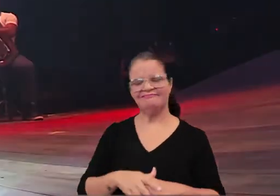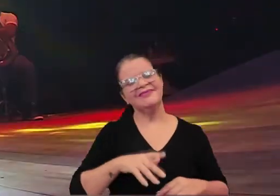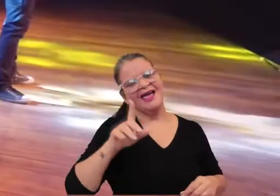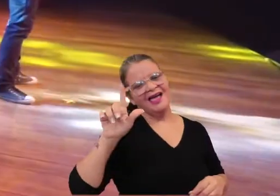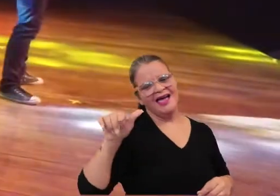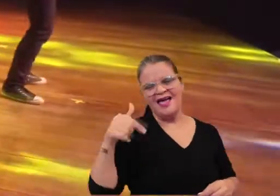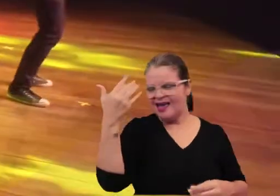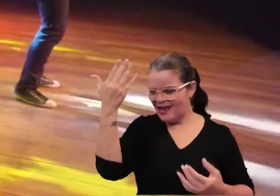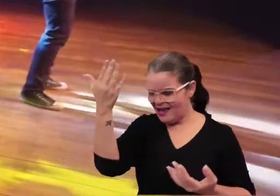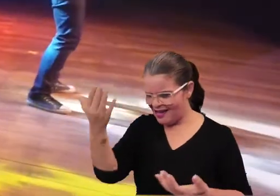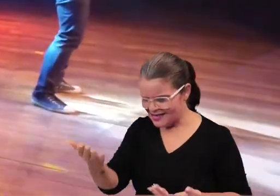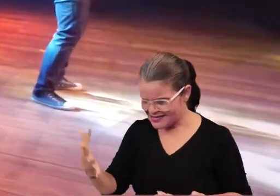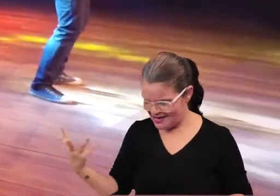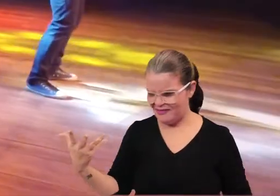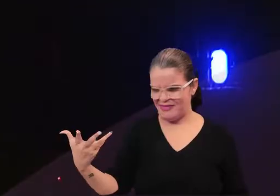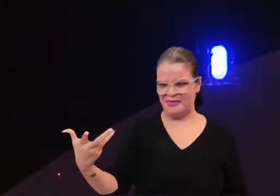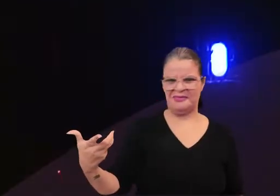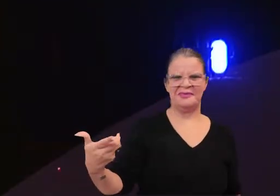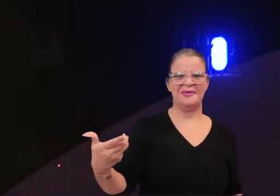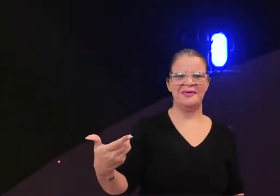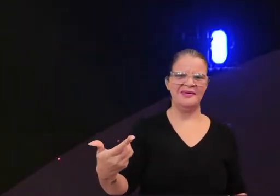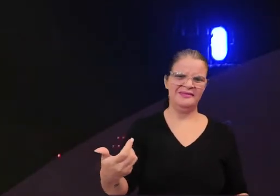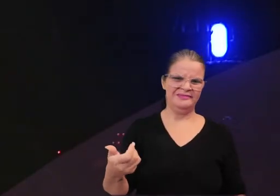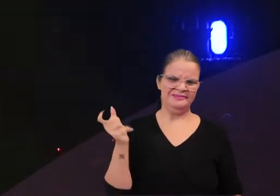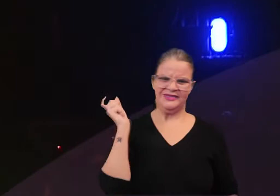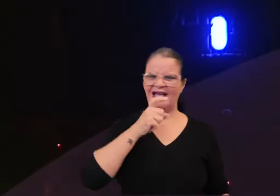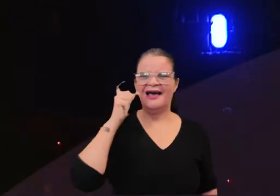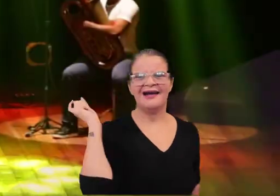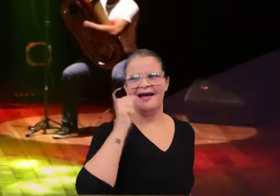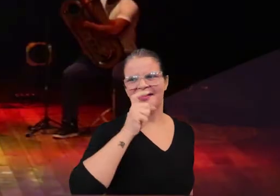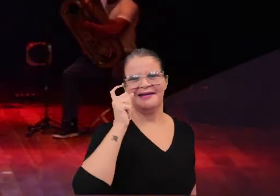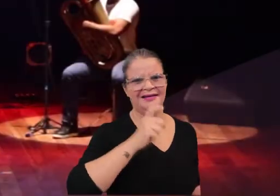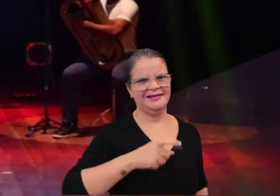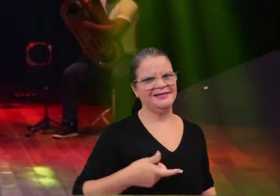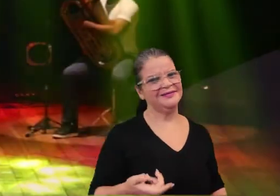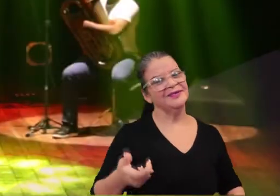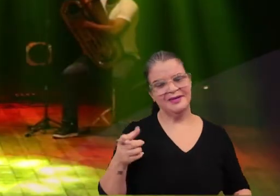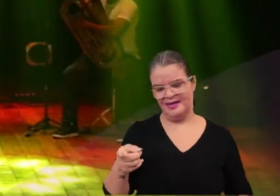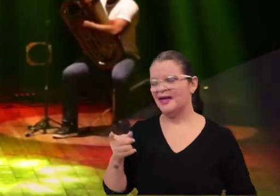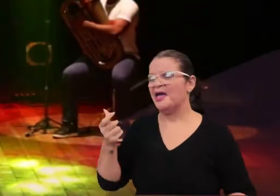Salvador de Aracaju.